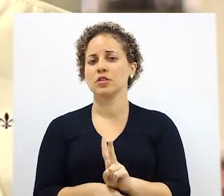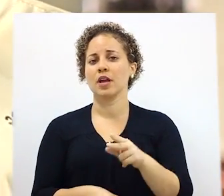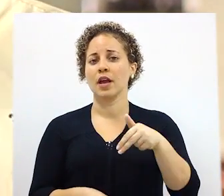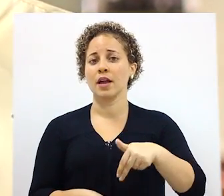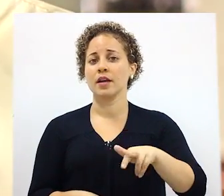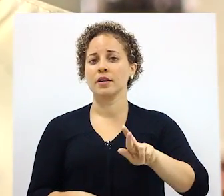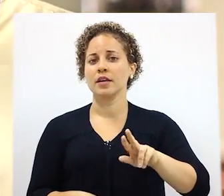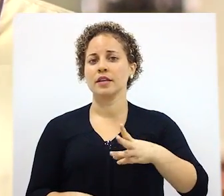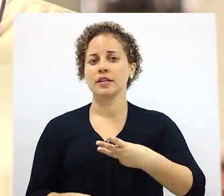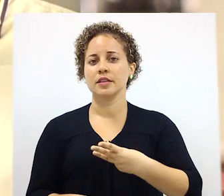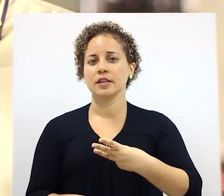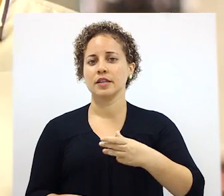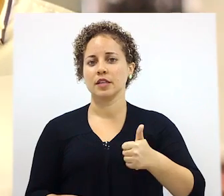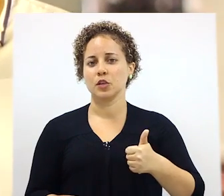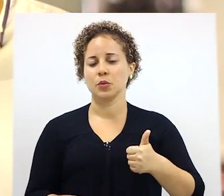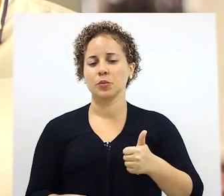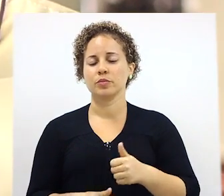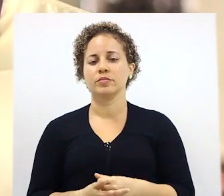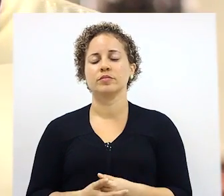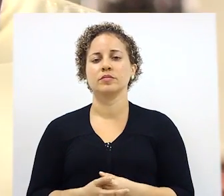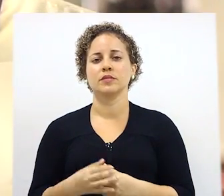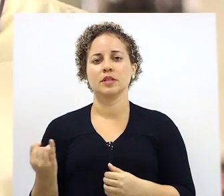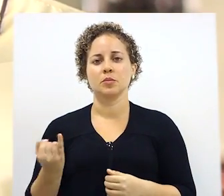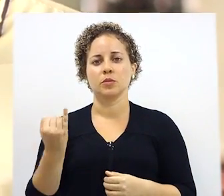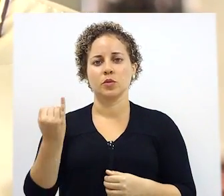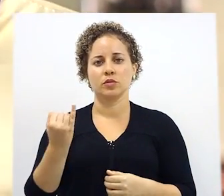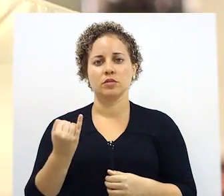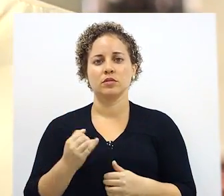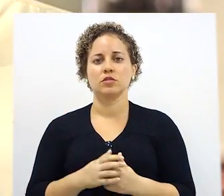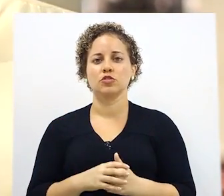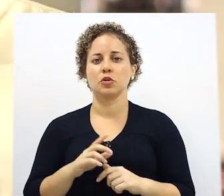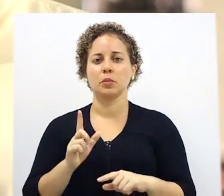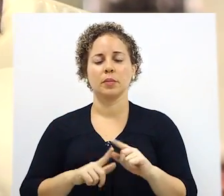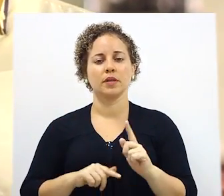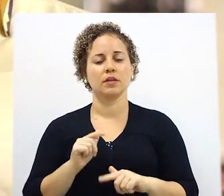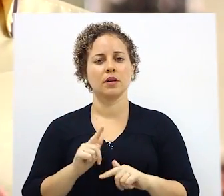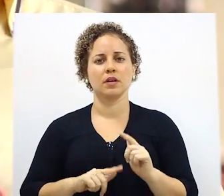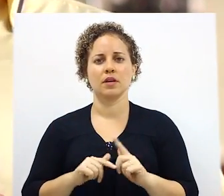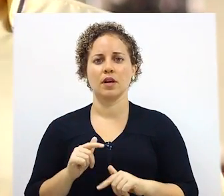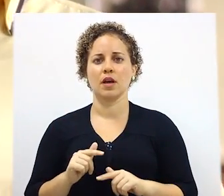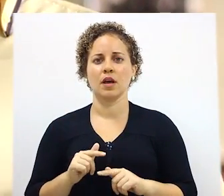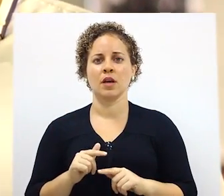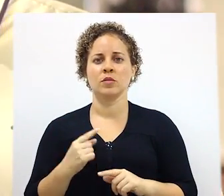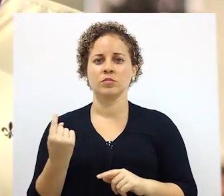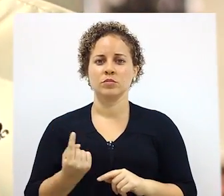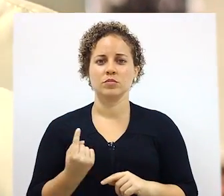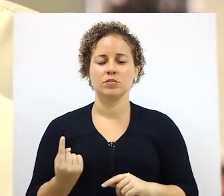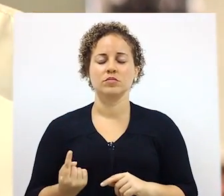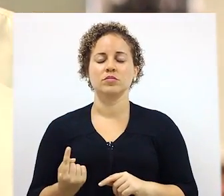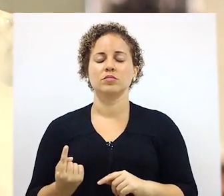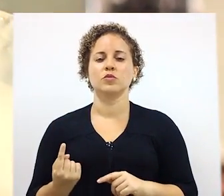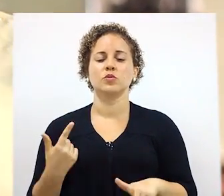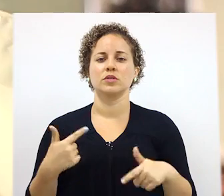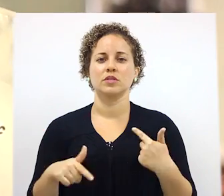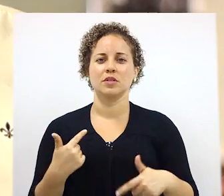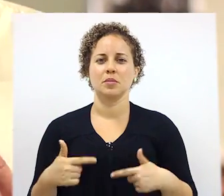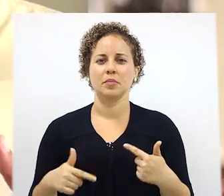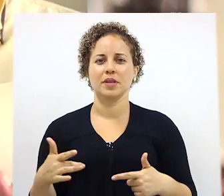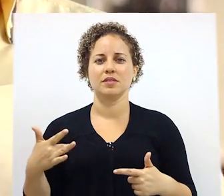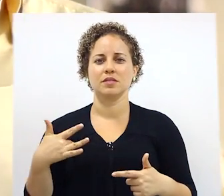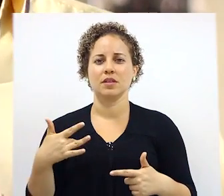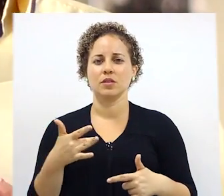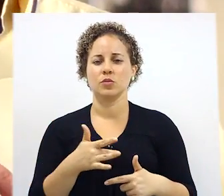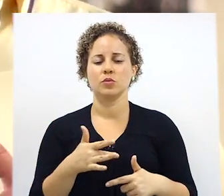gente que é importante, né, que os equipamentos de proteção individual, que o serviço especializado em medicina, saúde